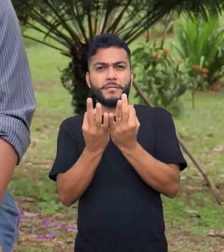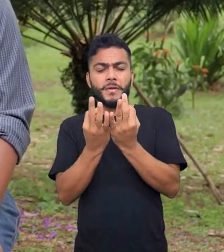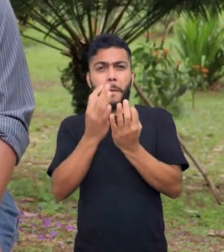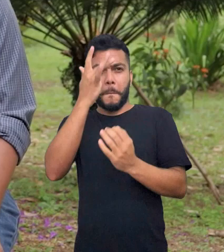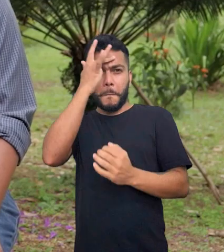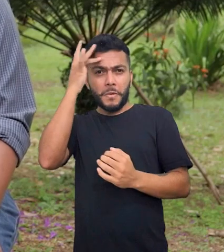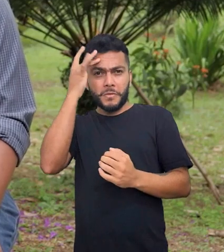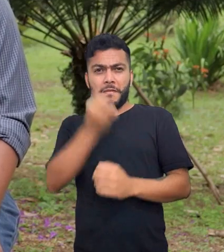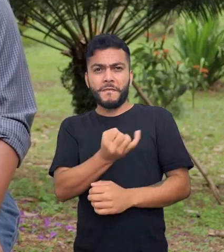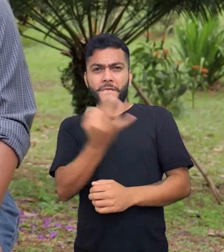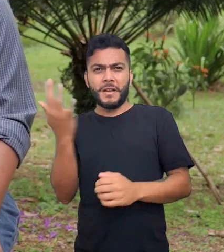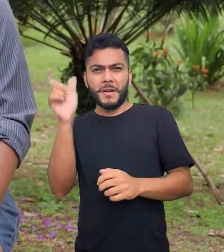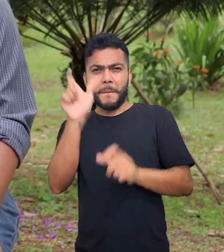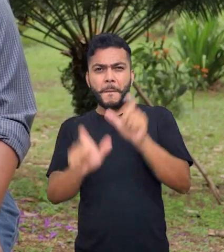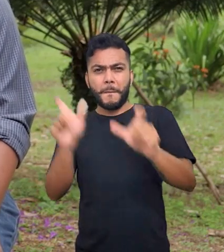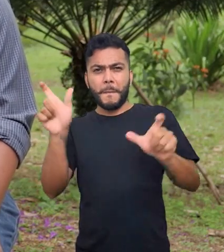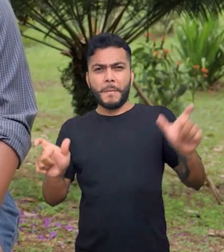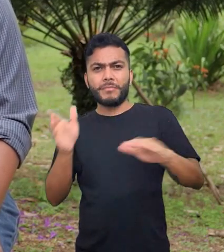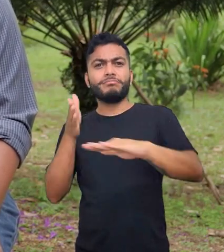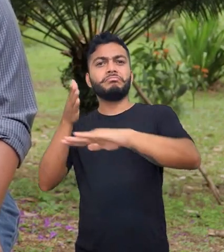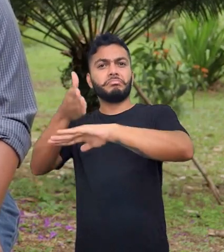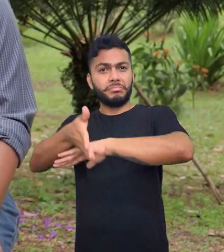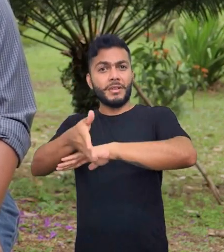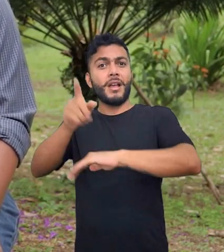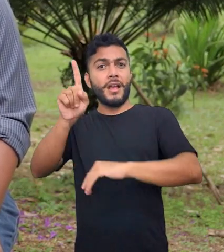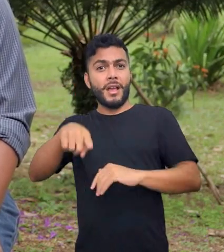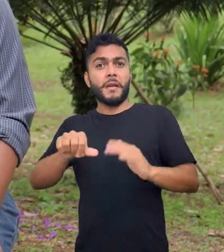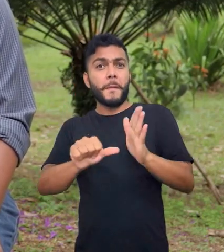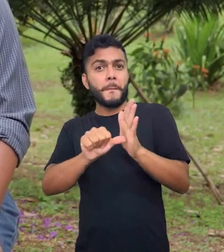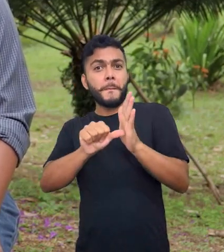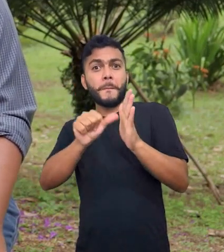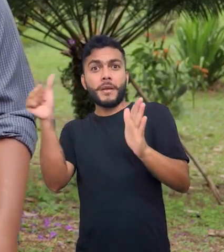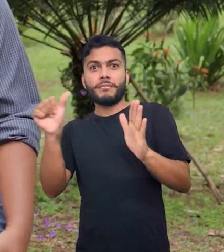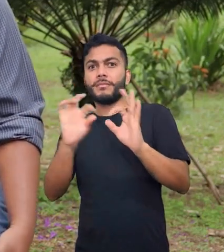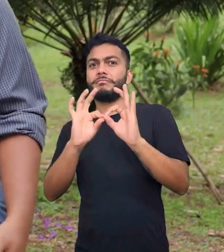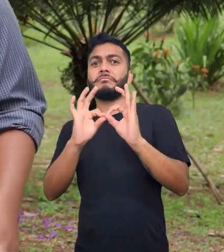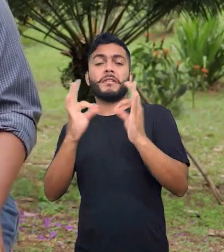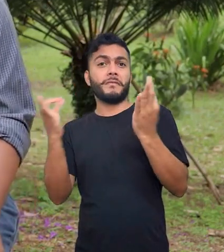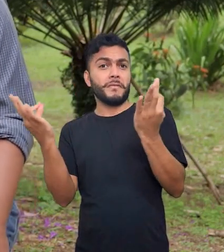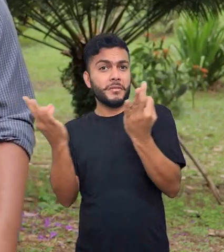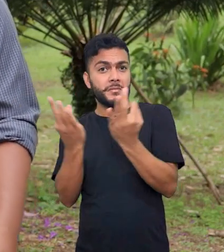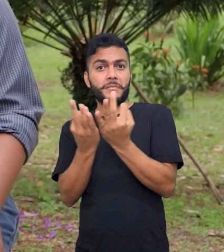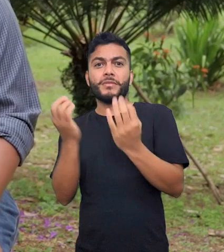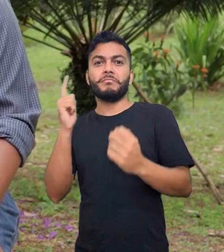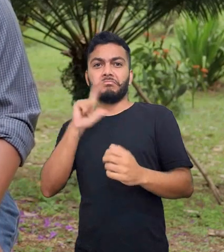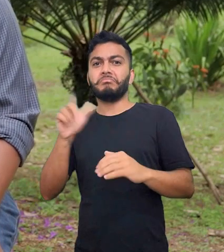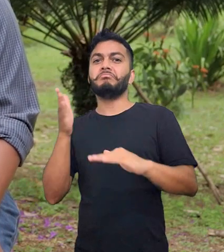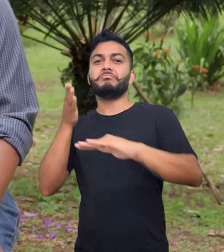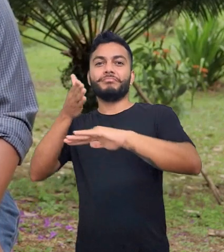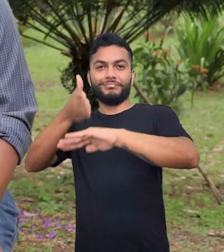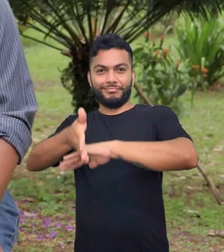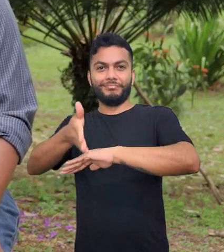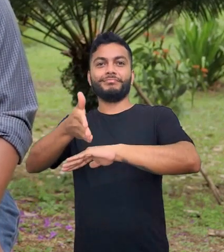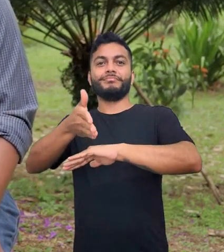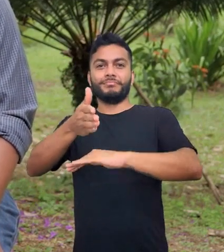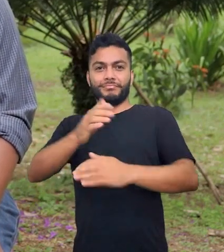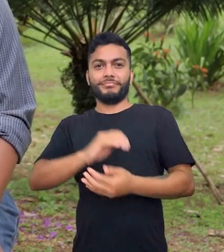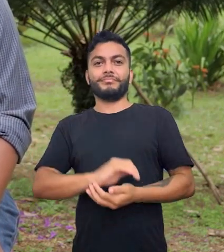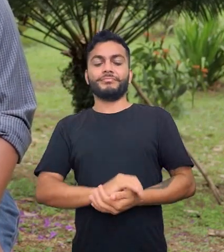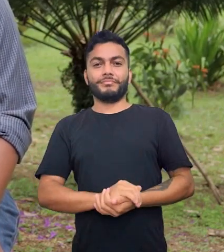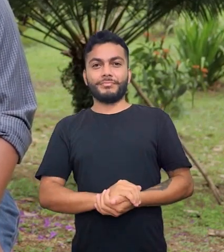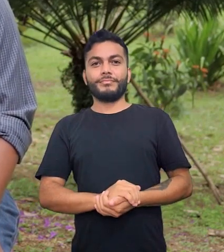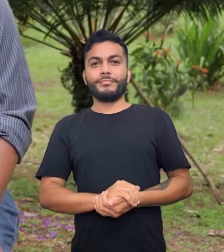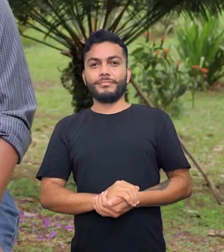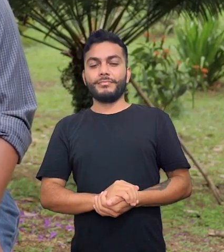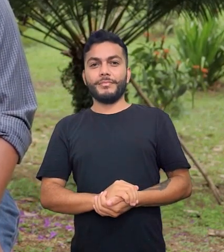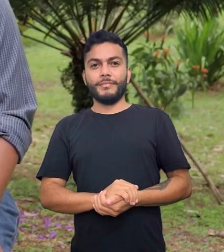os primeiros e primeiras a entrarem no ensino superior público. Precisamos entender a importância de